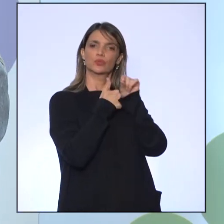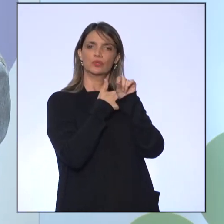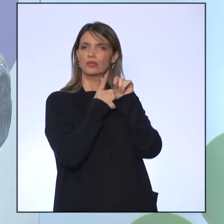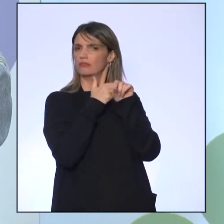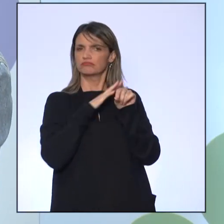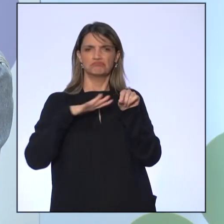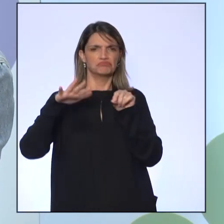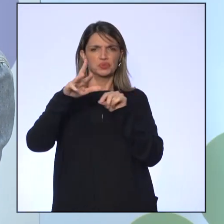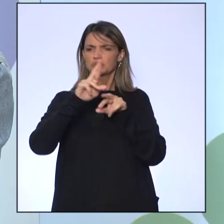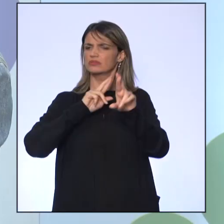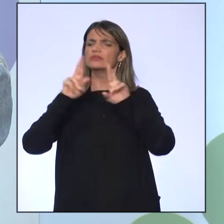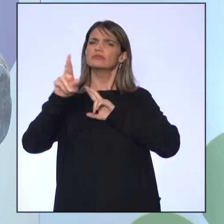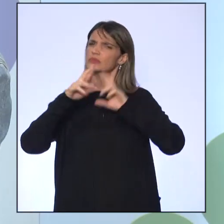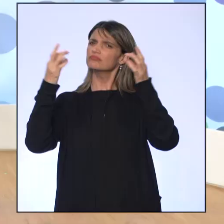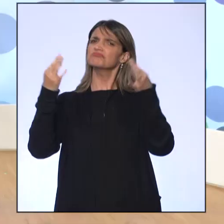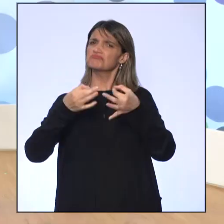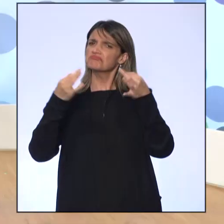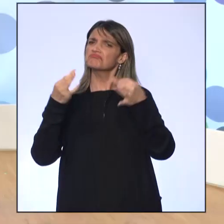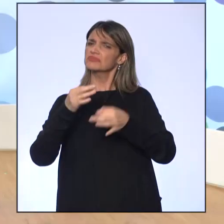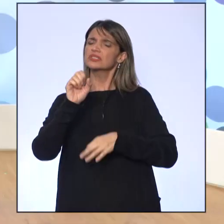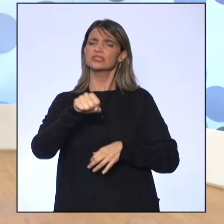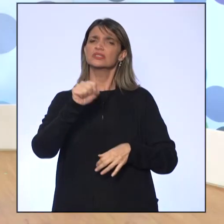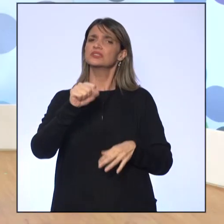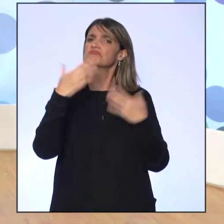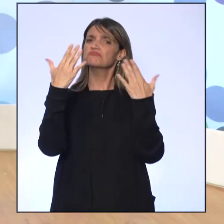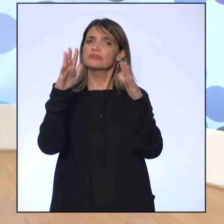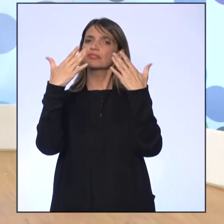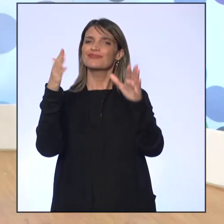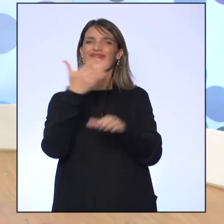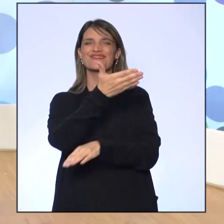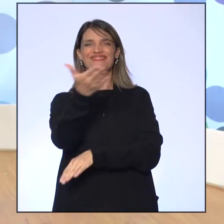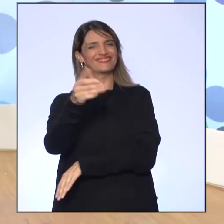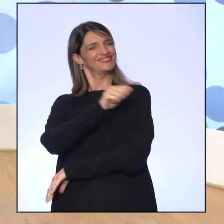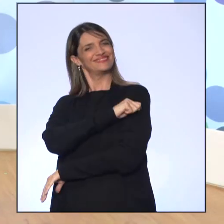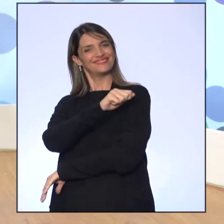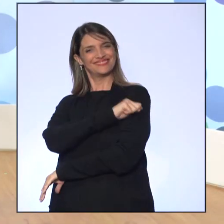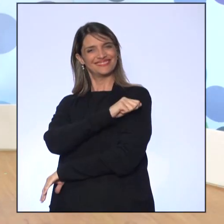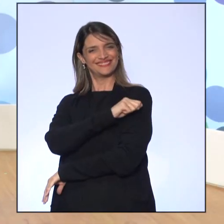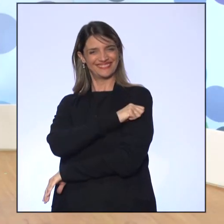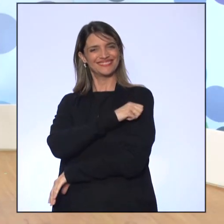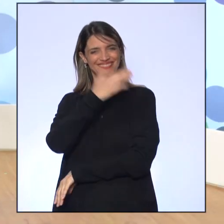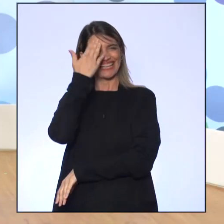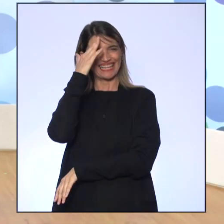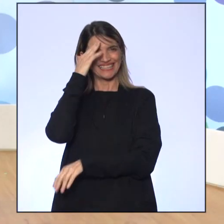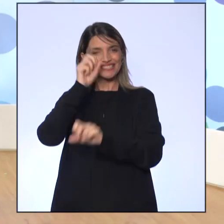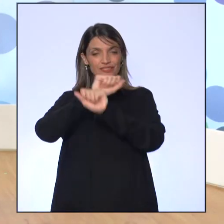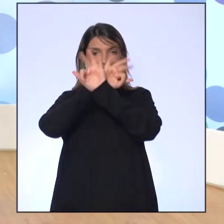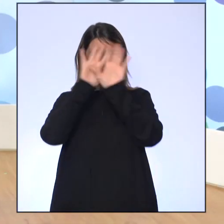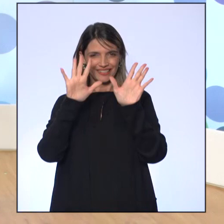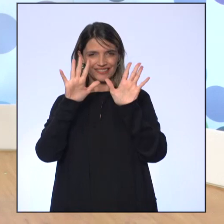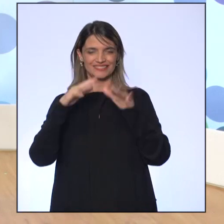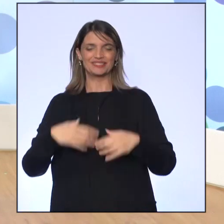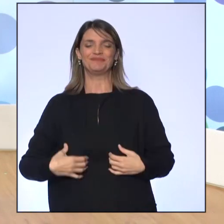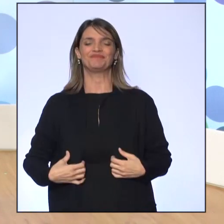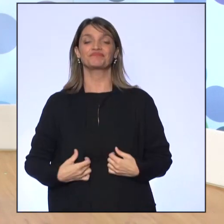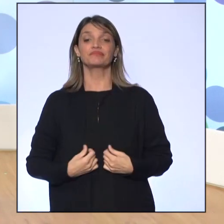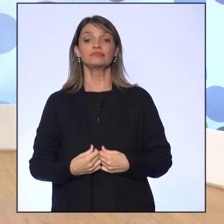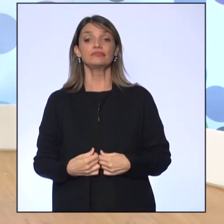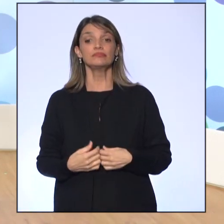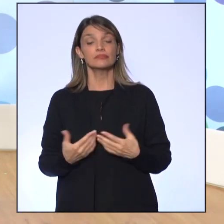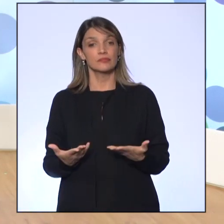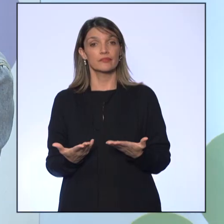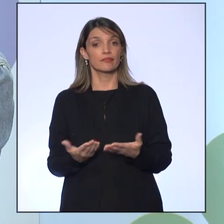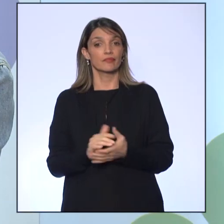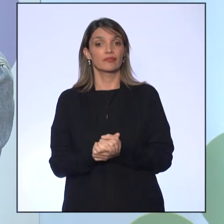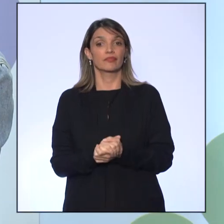que apareceram, né, Sim, professor, estão corretíssimas. Parabéns, alunos. Então, é sinal que eles estão entendendo bem, muito né? bem. Então, para a gente